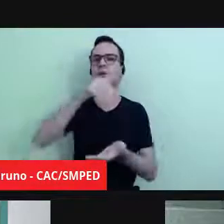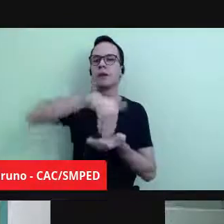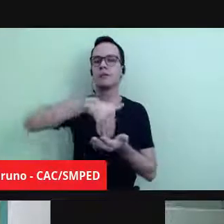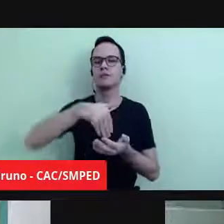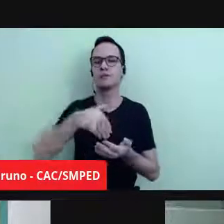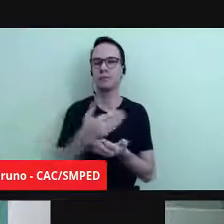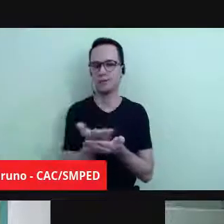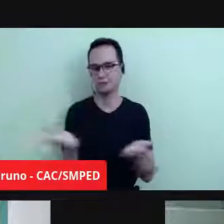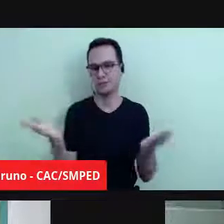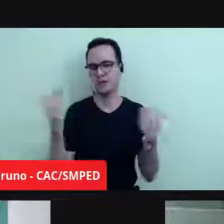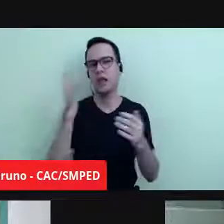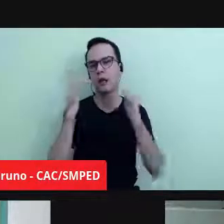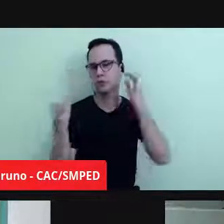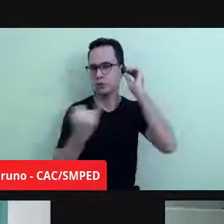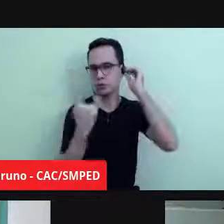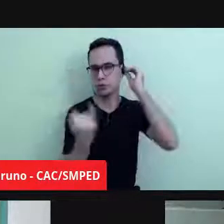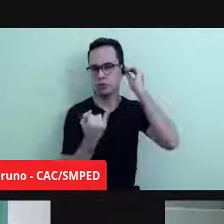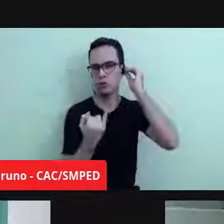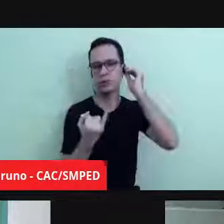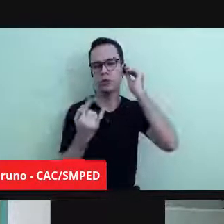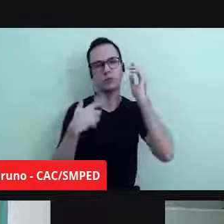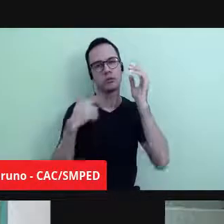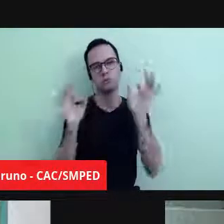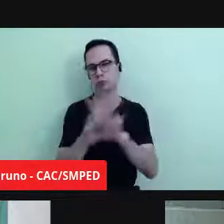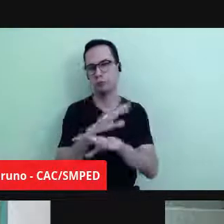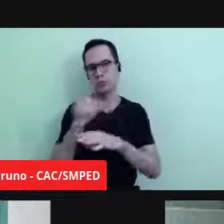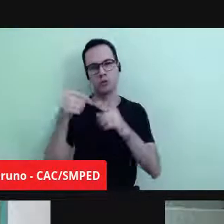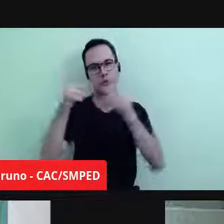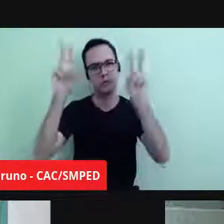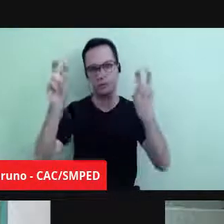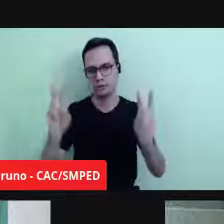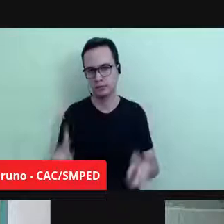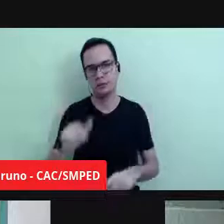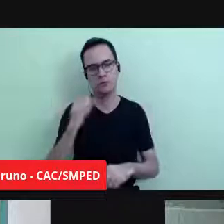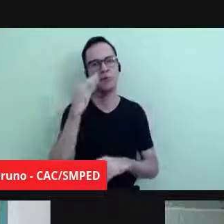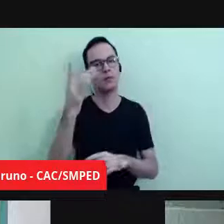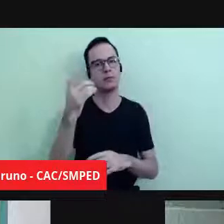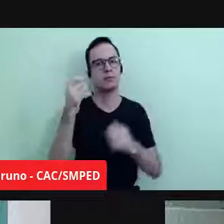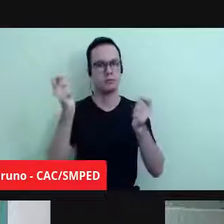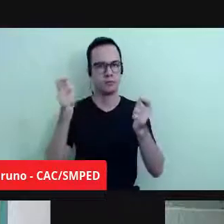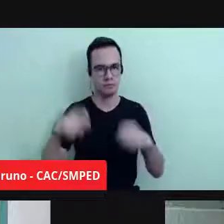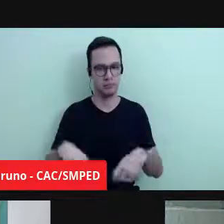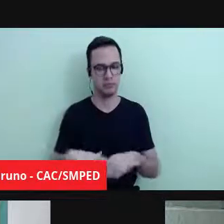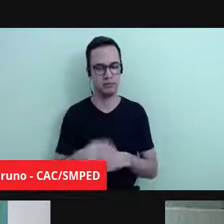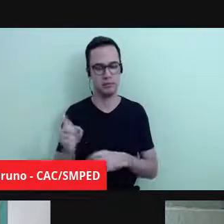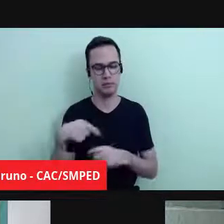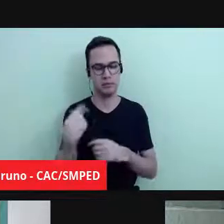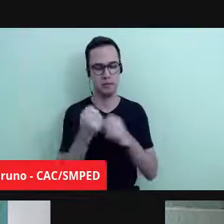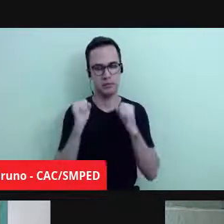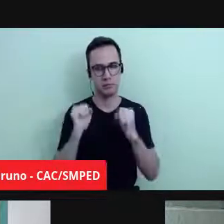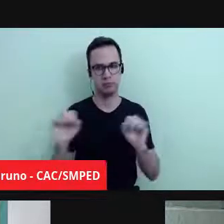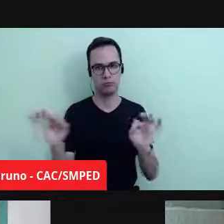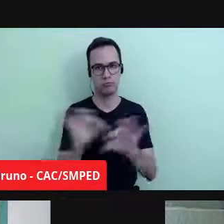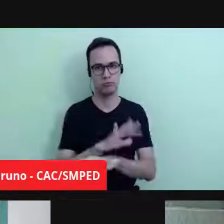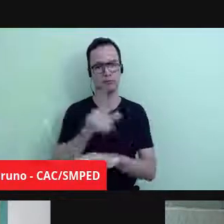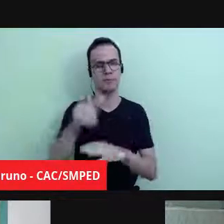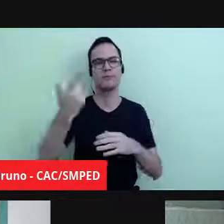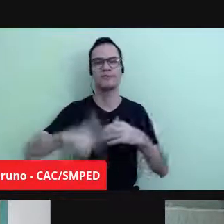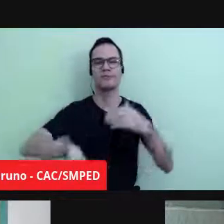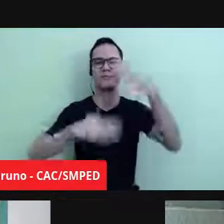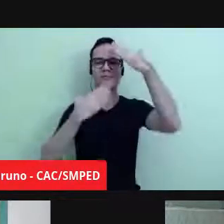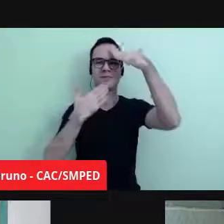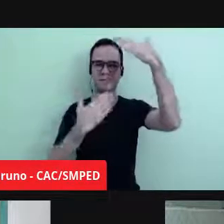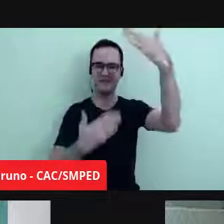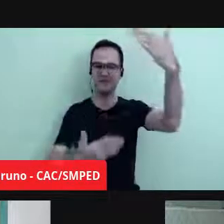vocês julgarem pertinentes, as amarrações dos assuntos que vocês julgarem pertinentes, para que a gente possa encerrar. Mas mais uma vez agradeço,